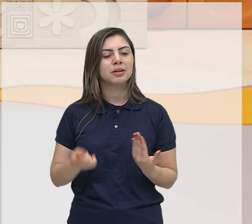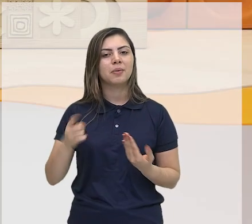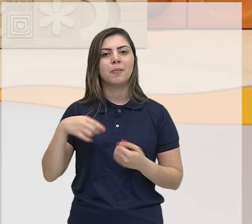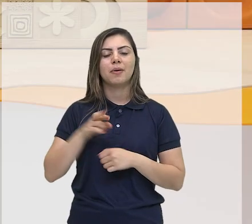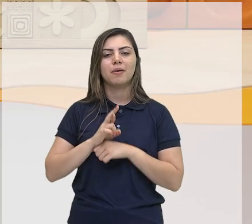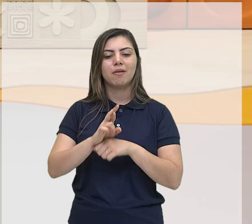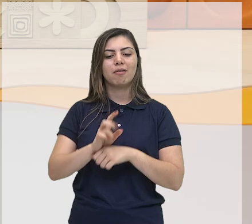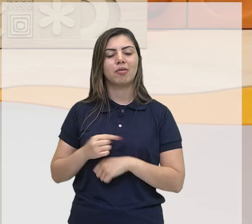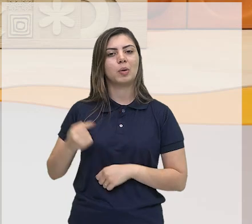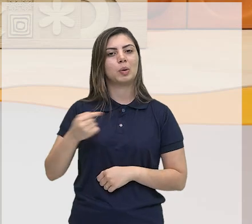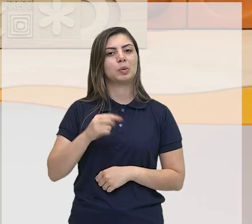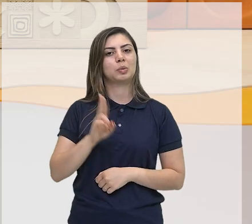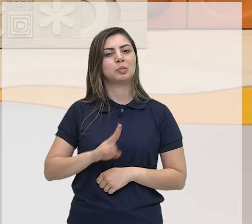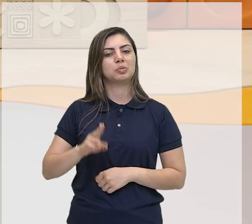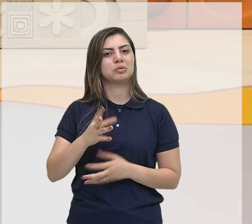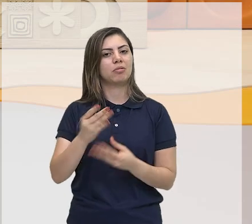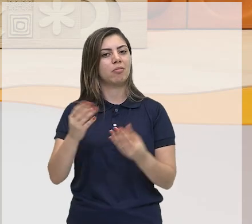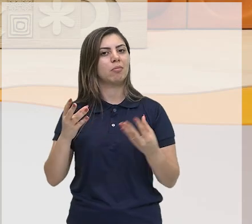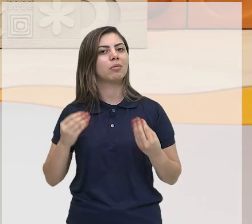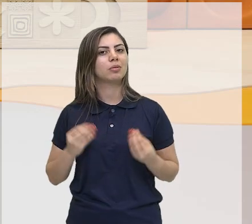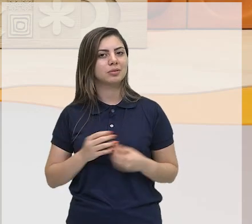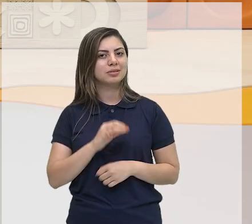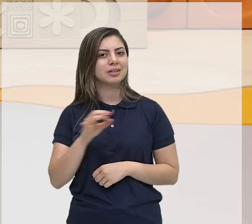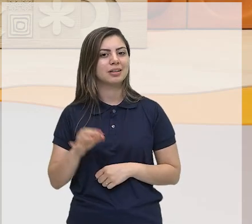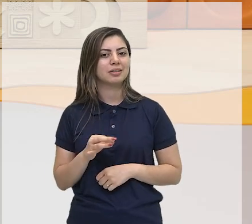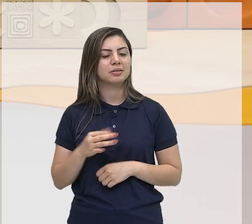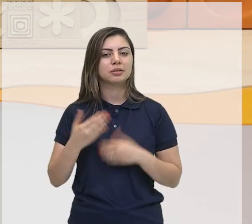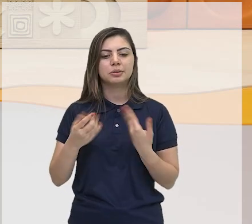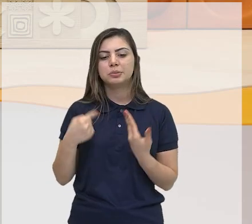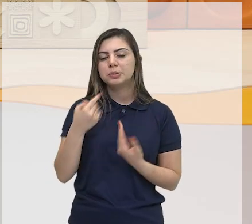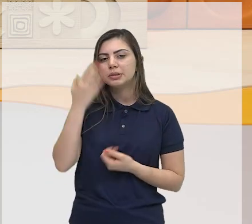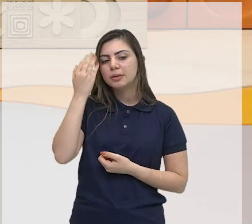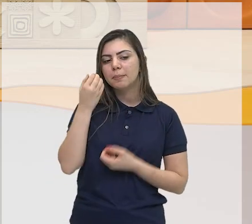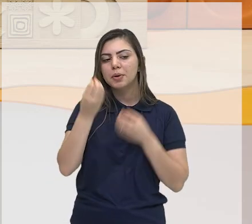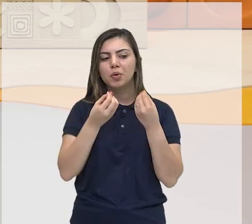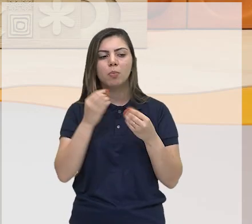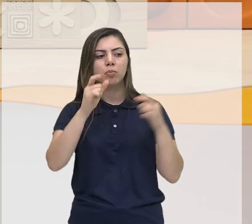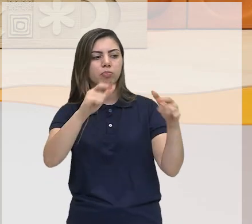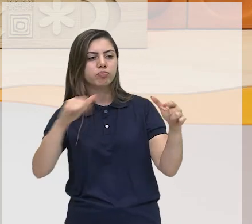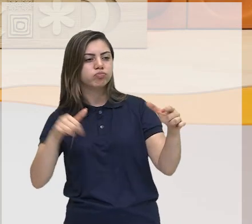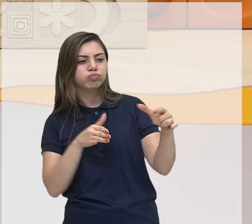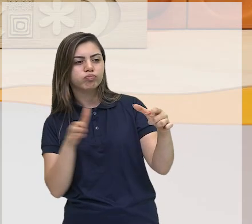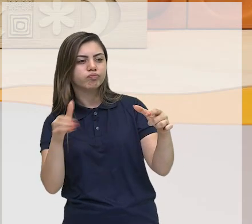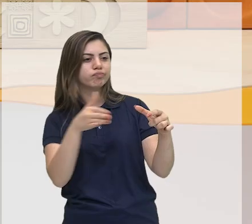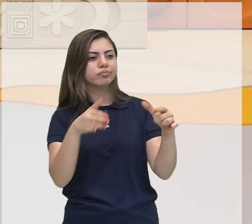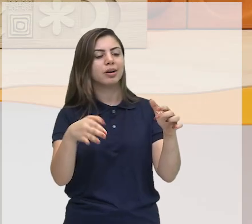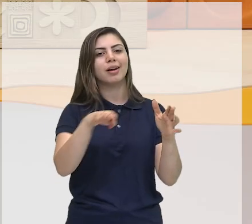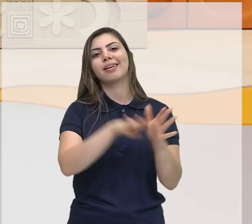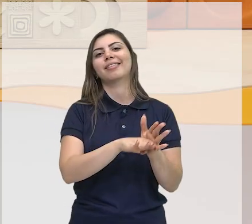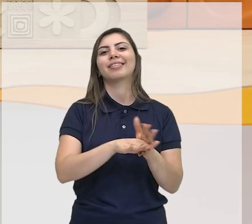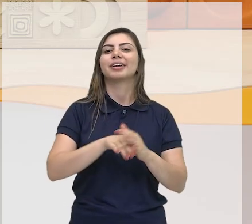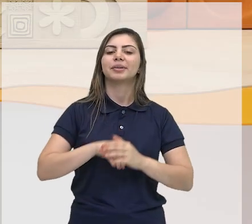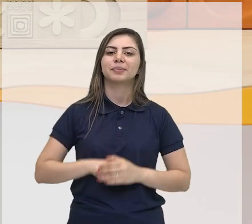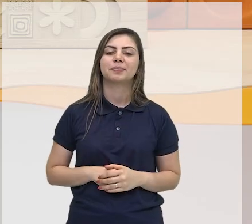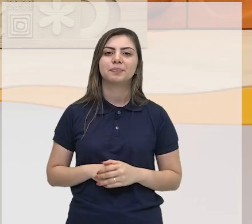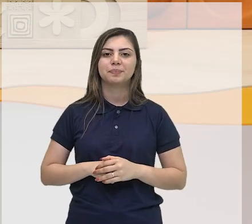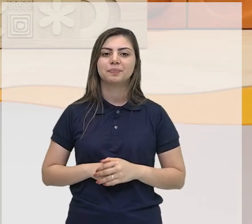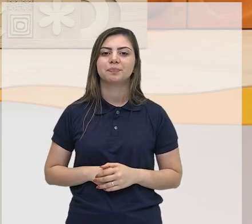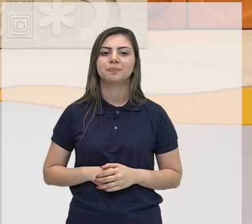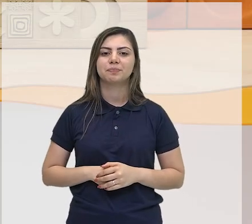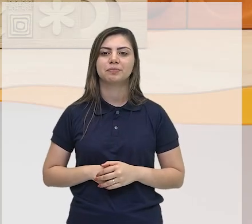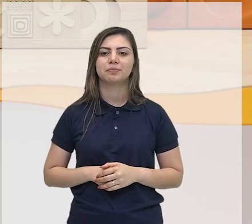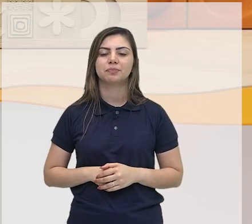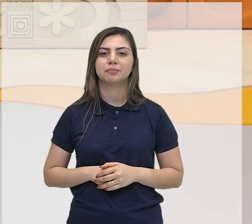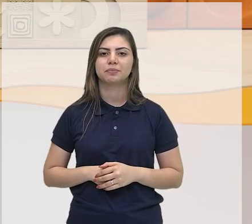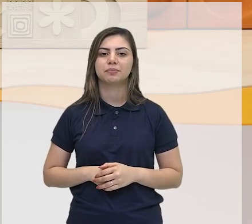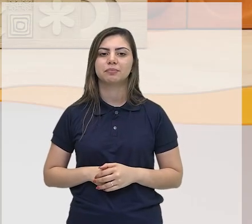muito utilizado hoje como um meio de orientação e que nos ajuda na localização. Dando